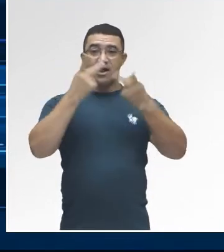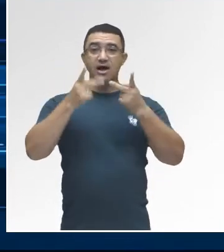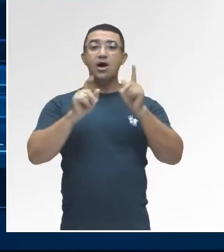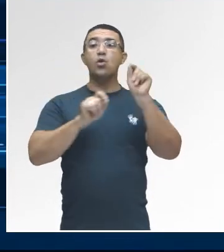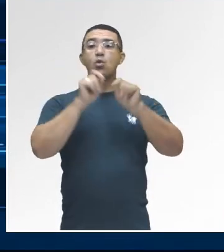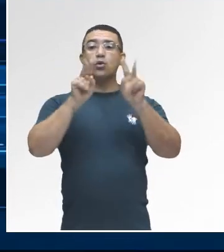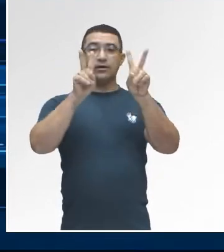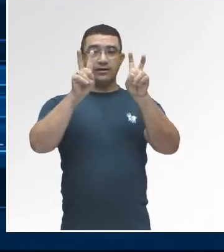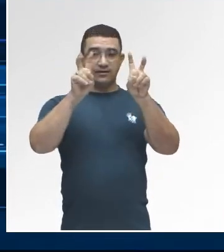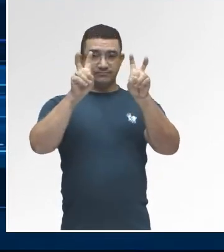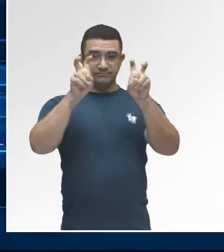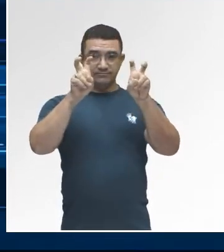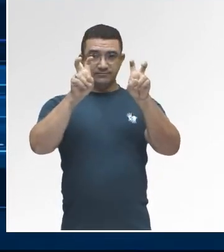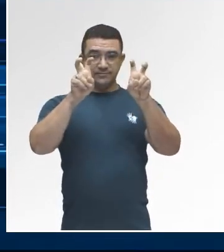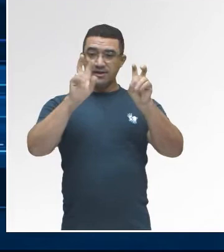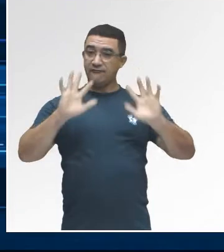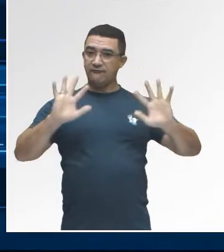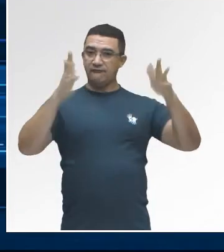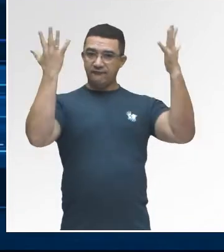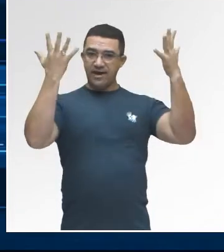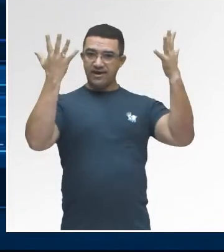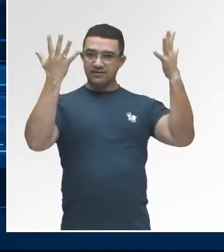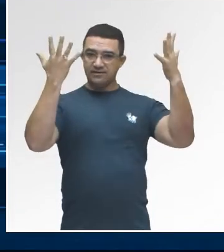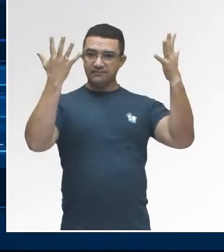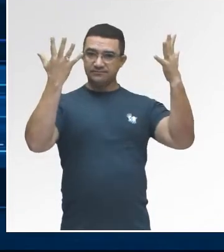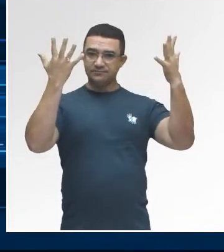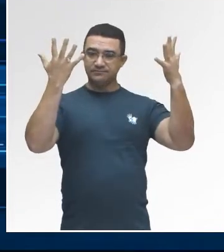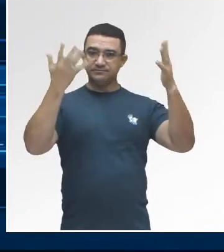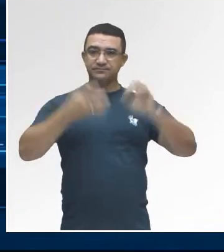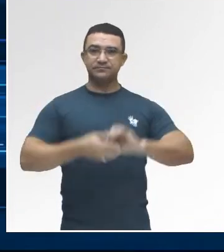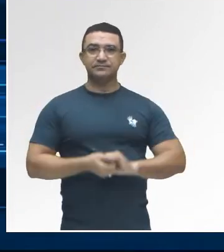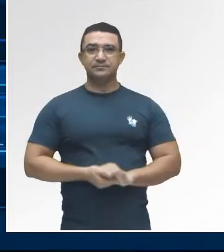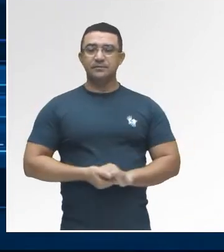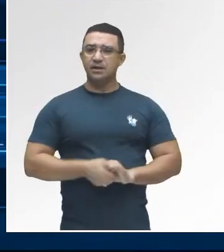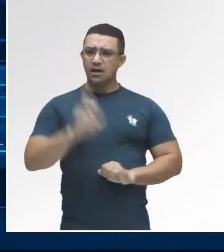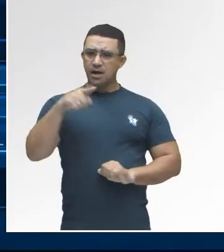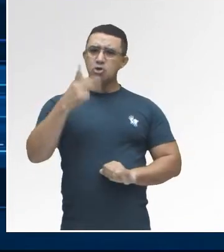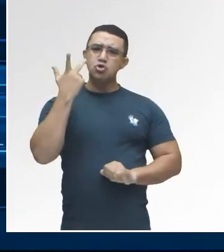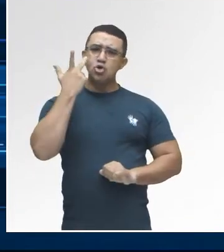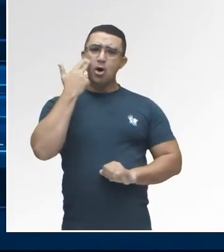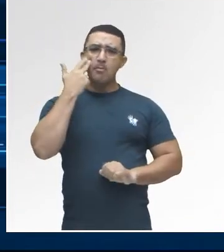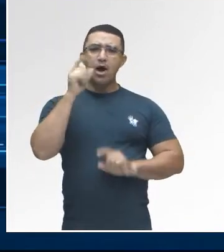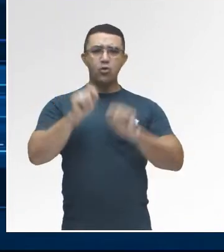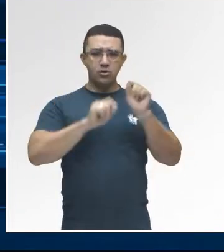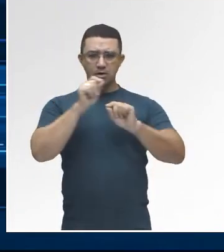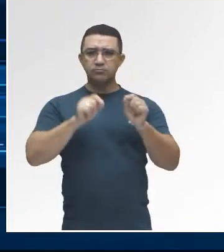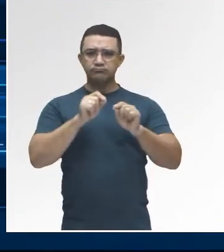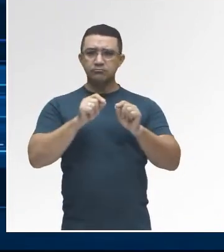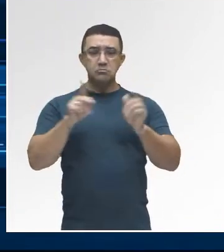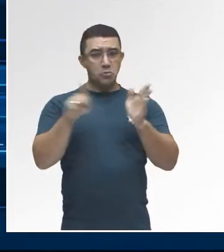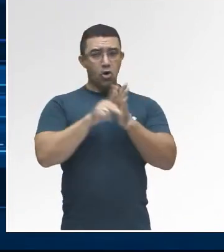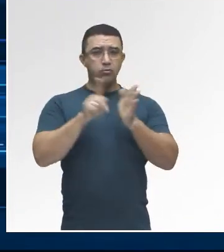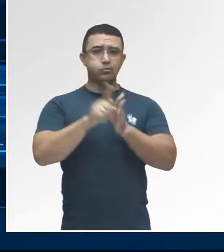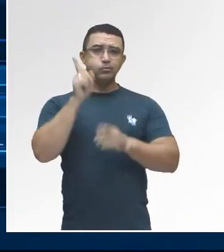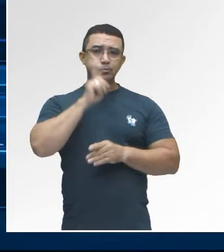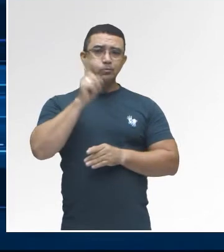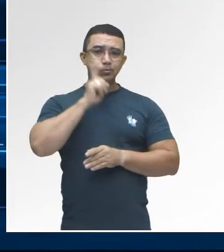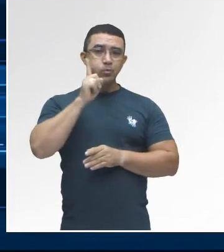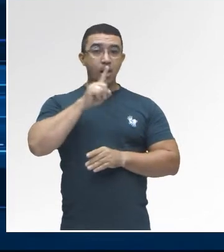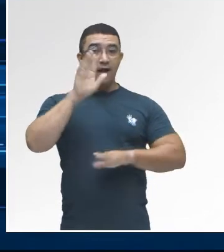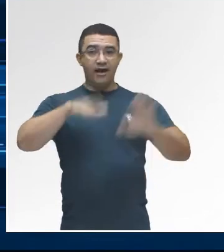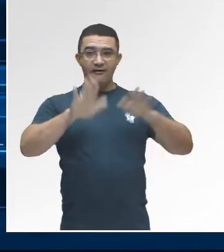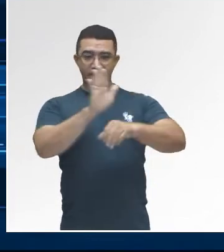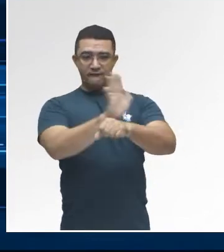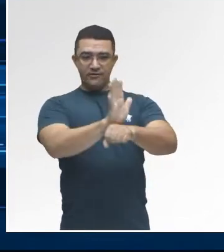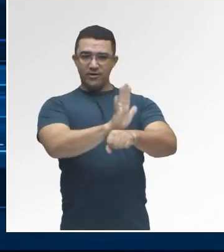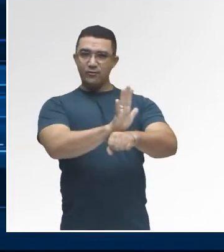festas e eventos, né, que é muito comum nos Estados Unidos, né? Geralmente quando a gente assiste aqueles filmes americanos, sempre